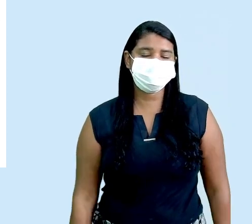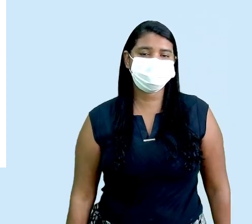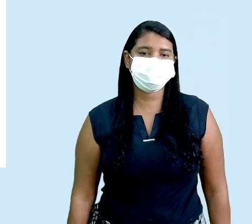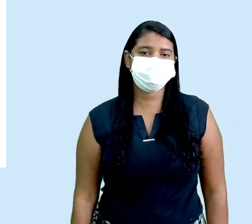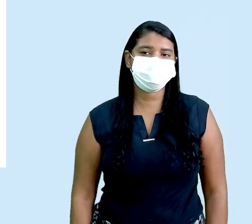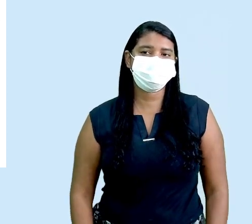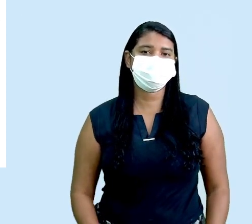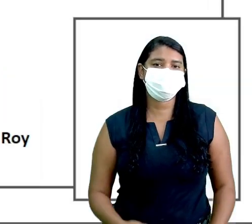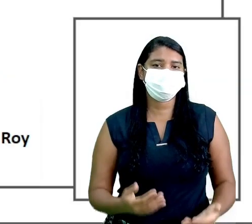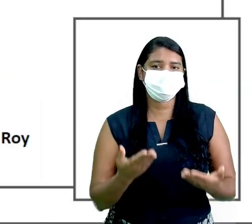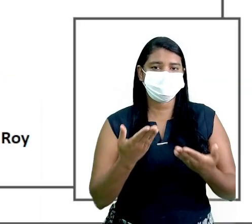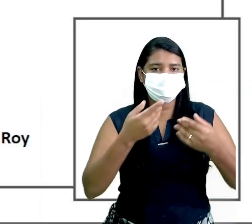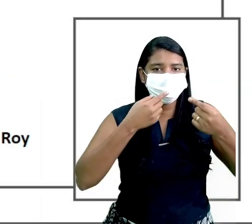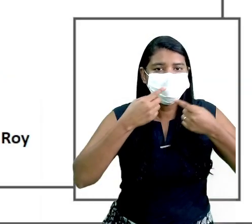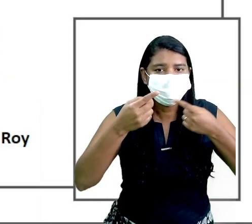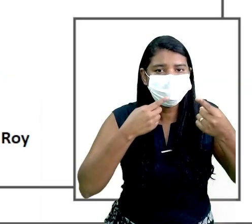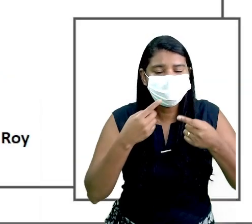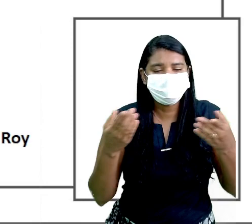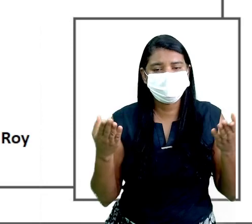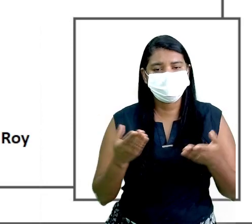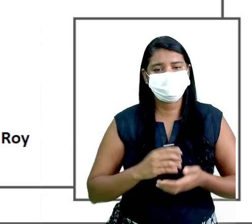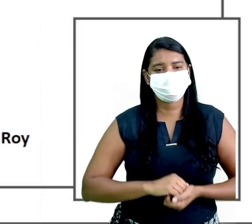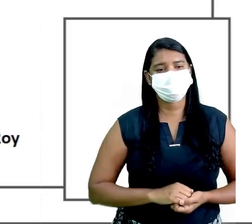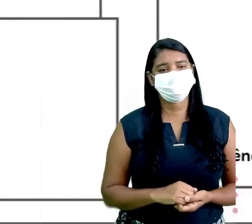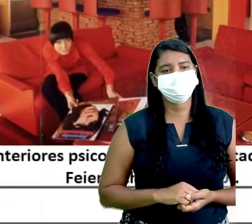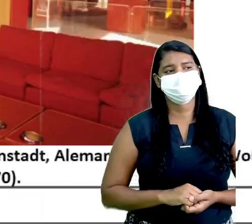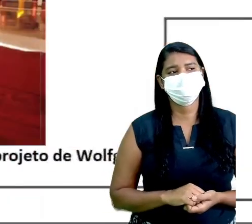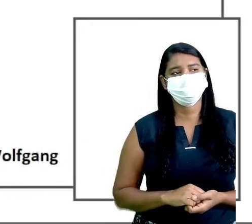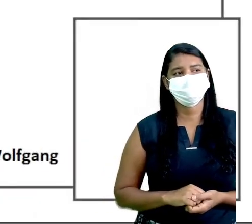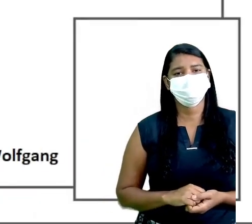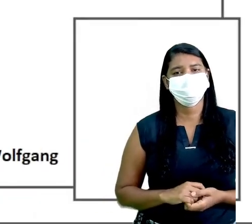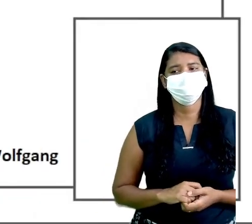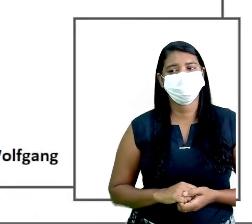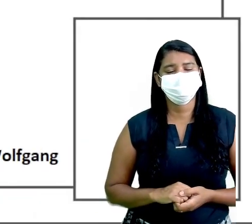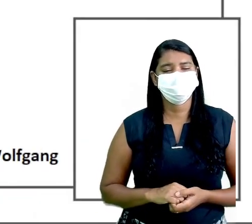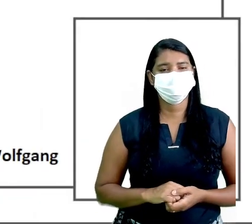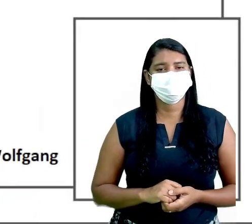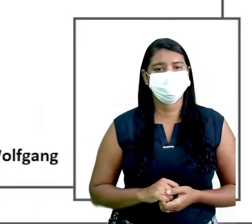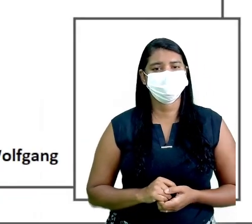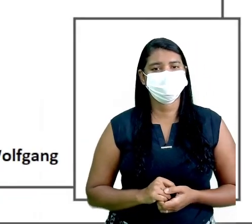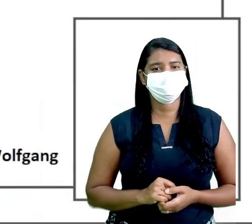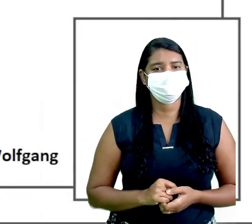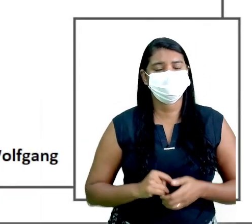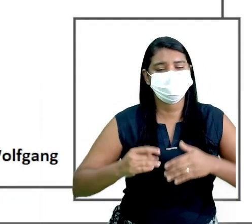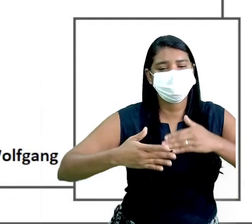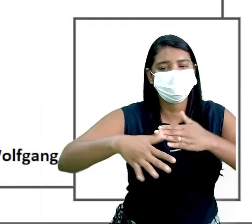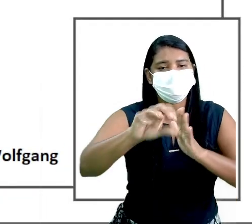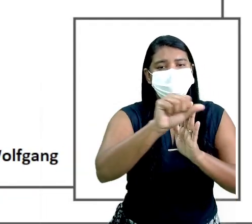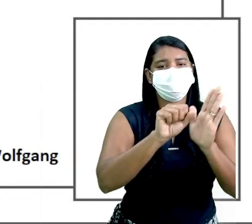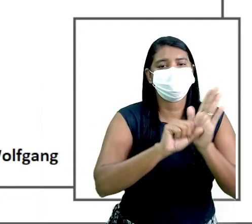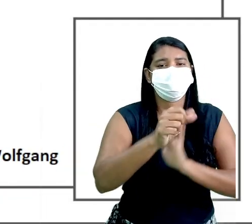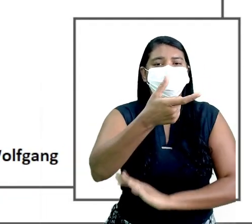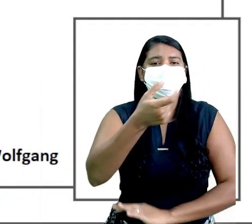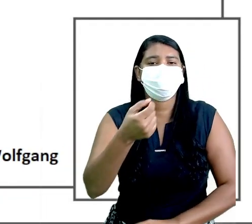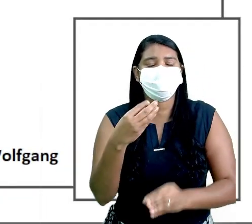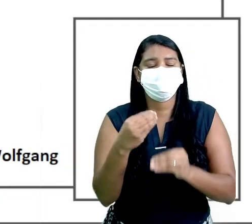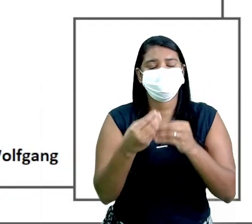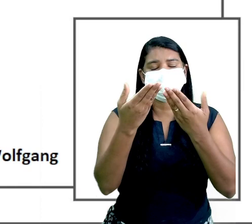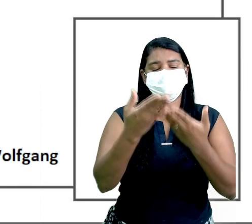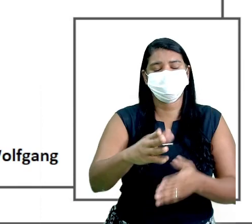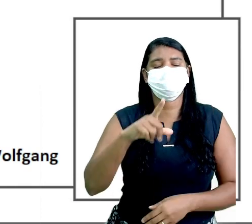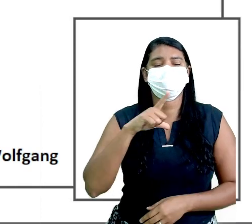A gente vai discutir isso aí nos fóruns, né? Então, ao longo do século XX, você vai ter uma